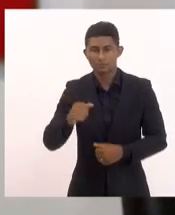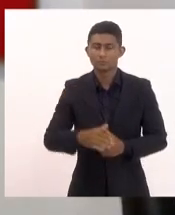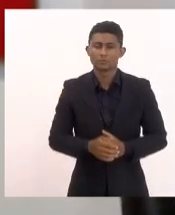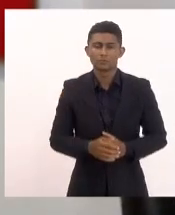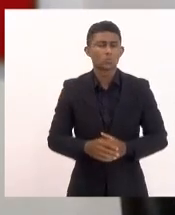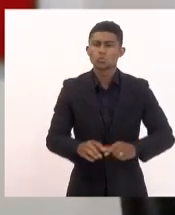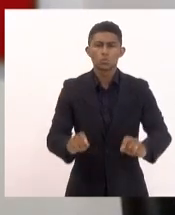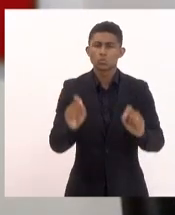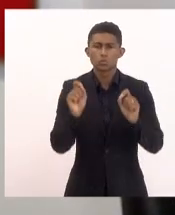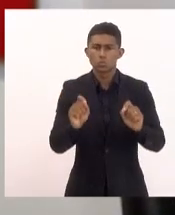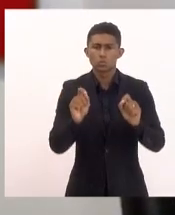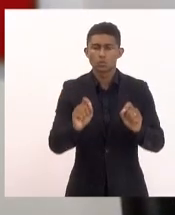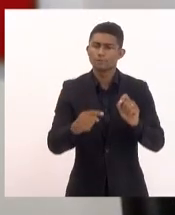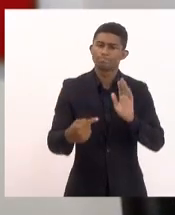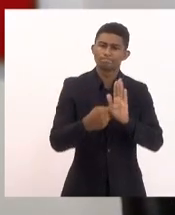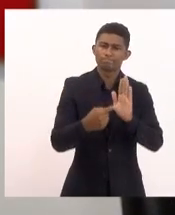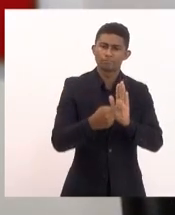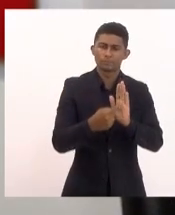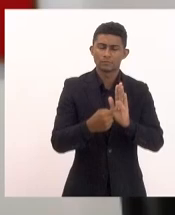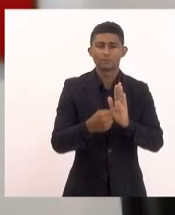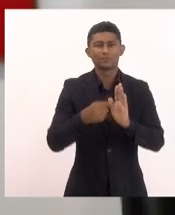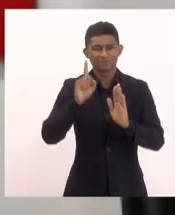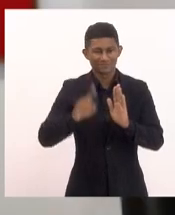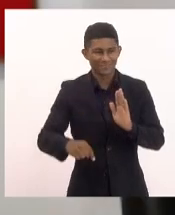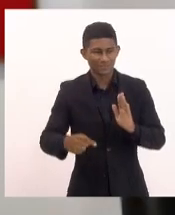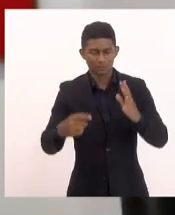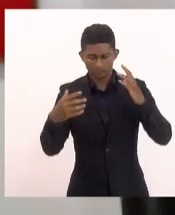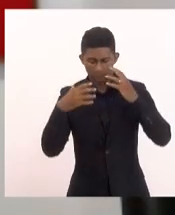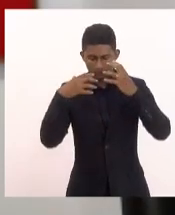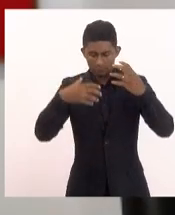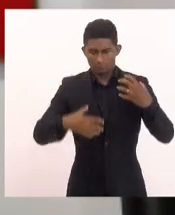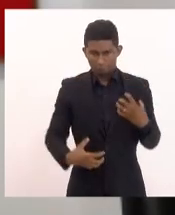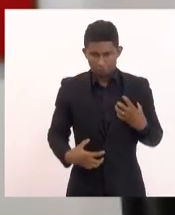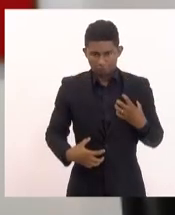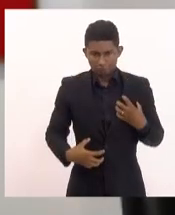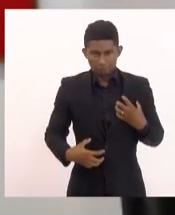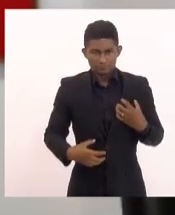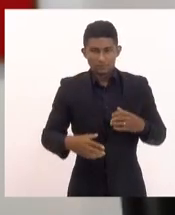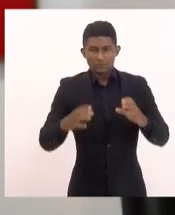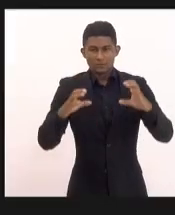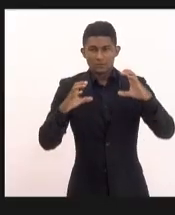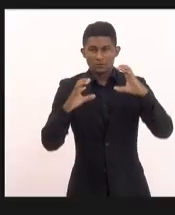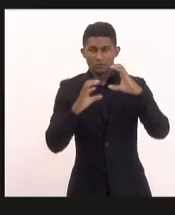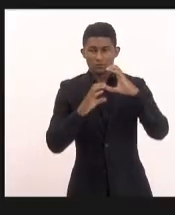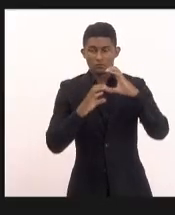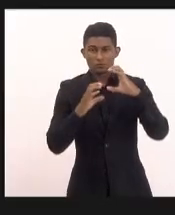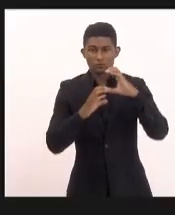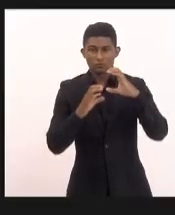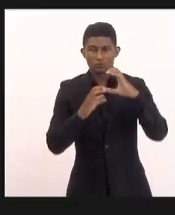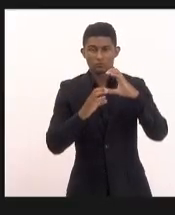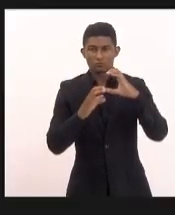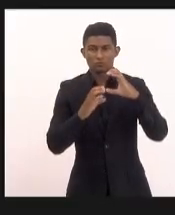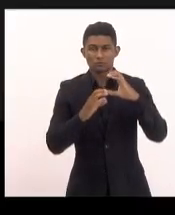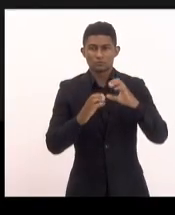que dispõe sobre a nomeação e posse para o concurso público do Instituto Estadual do Ambiente. É, que dá para